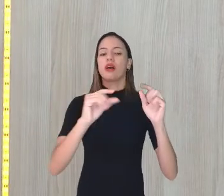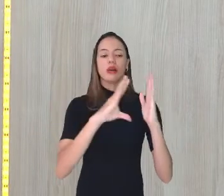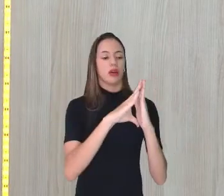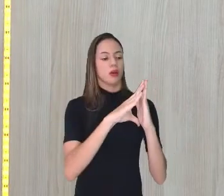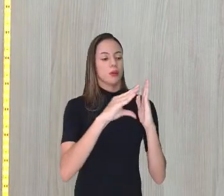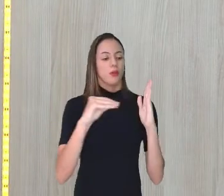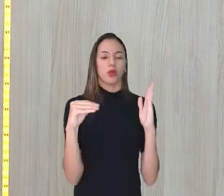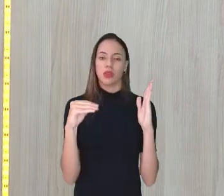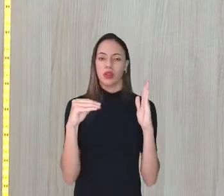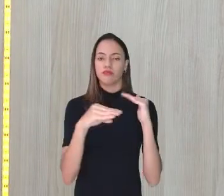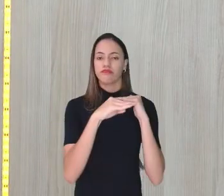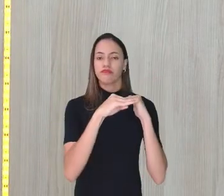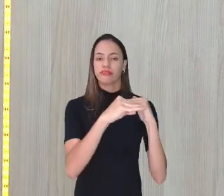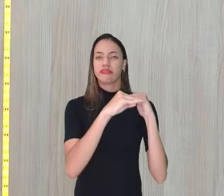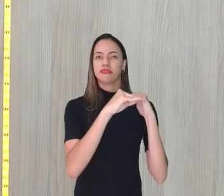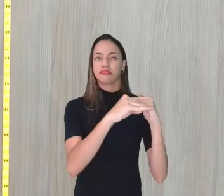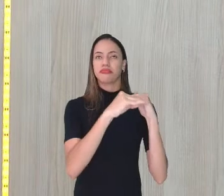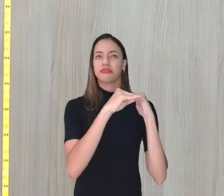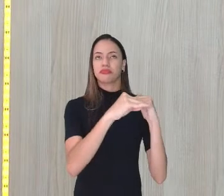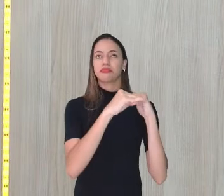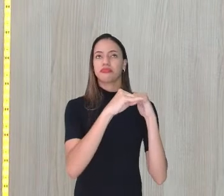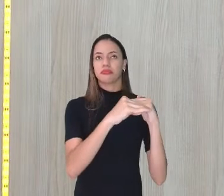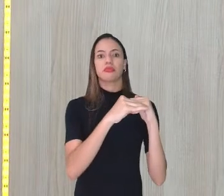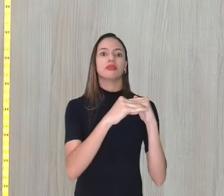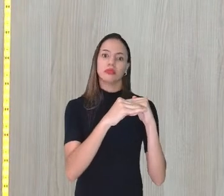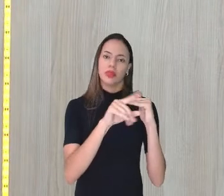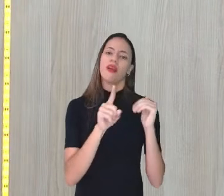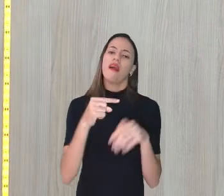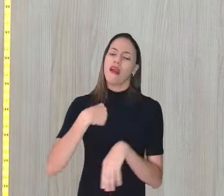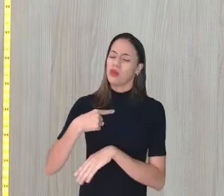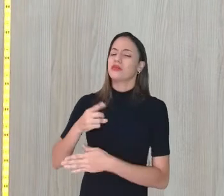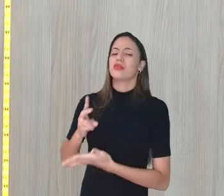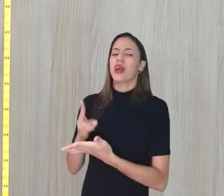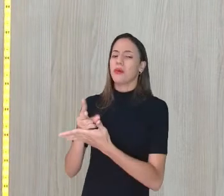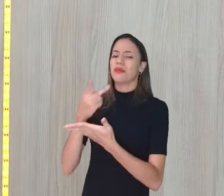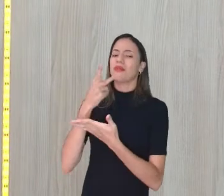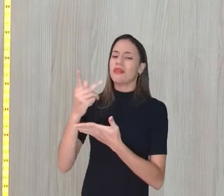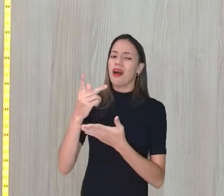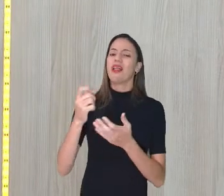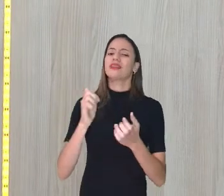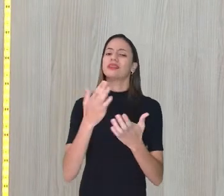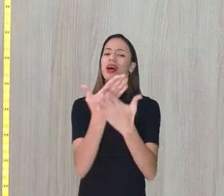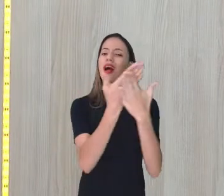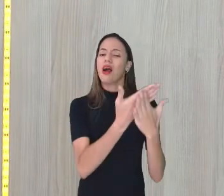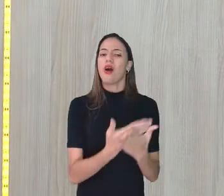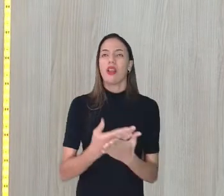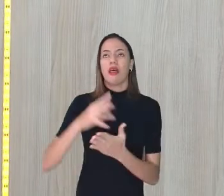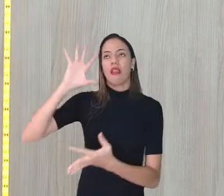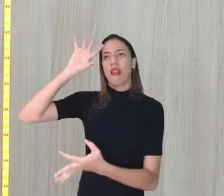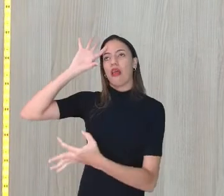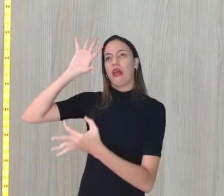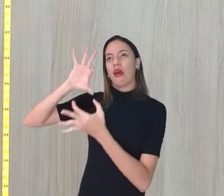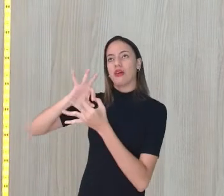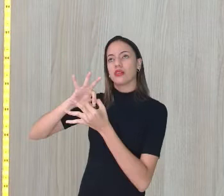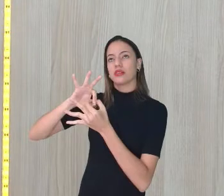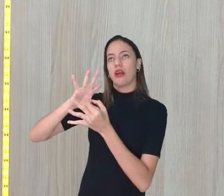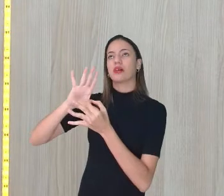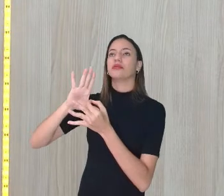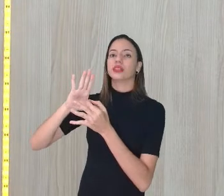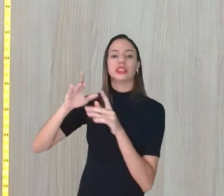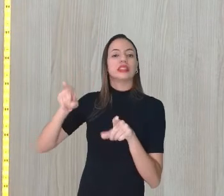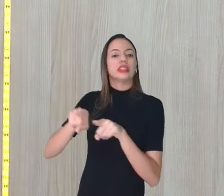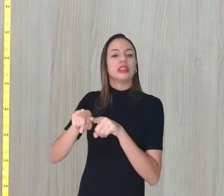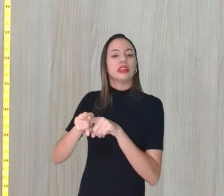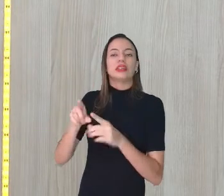esse padrão que a gente vem aqui trabalhando nas aulas, né? Esse padrão, essa lógica que a gente vem seguindo, onde